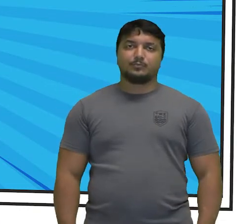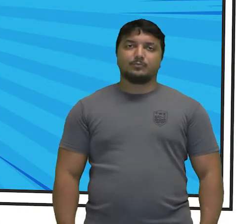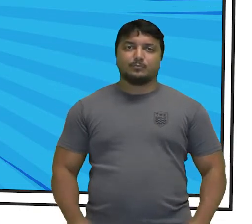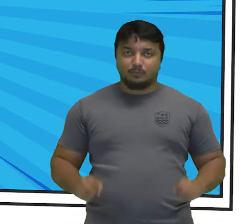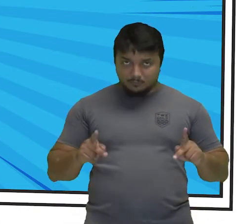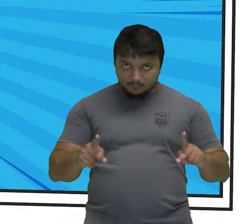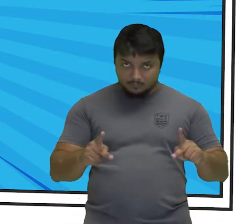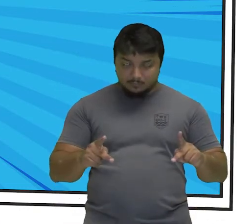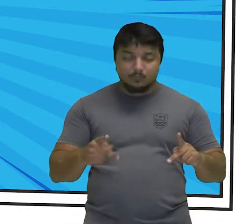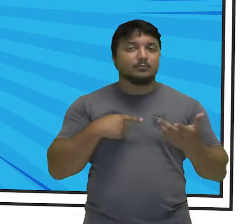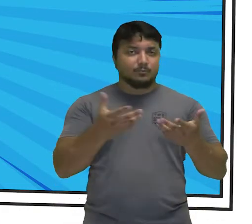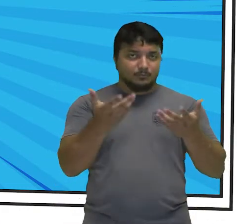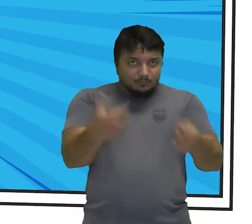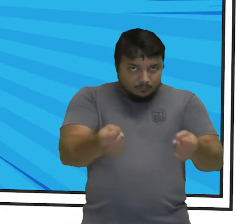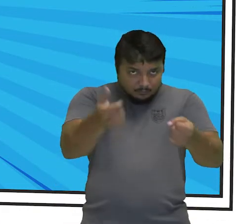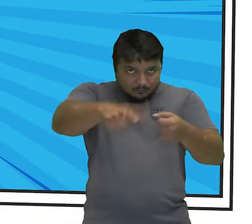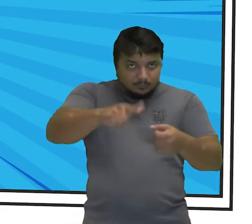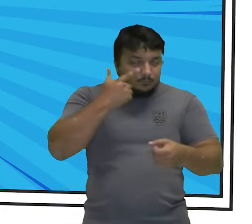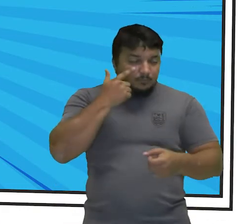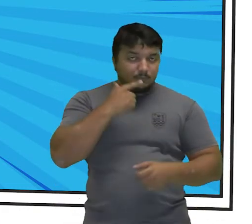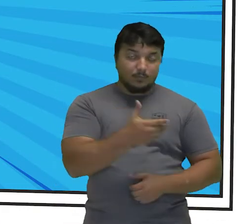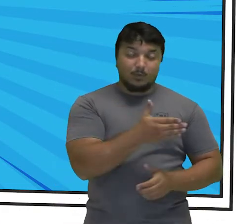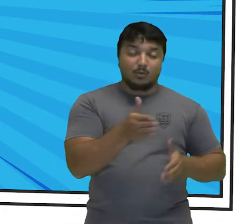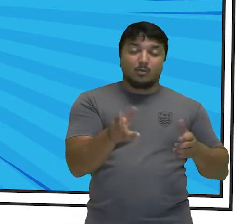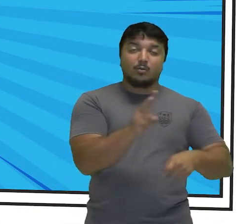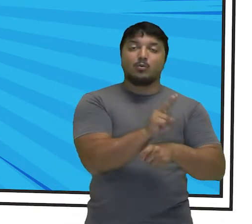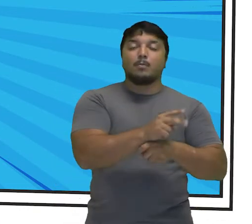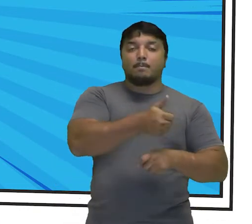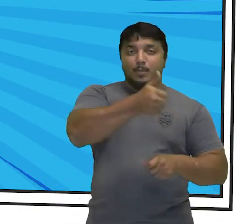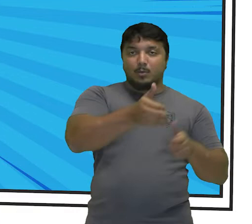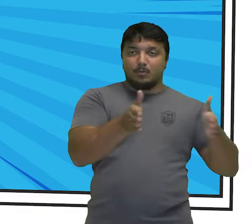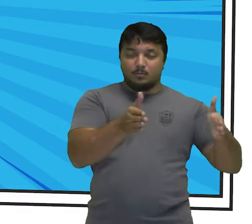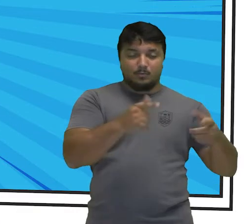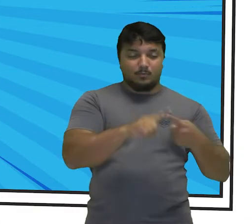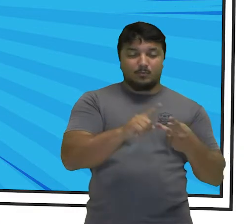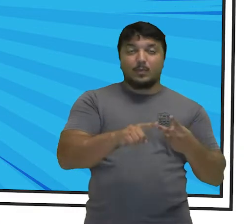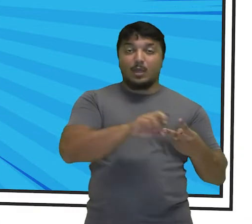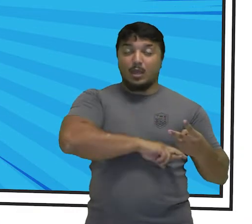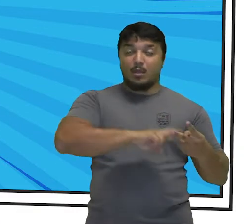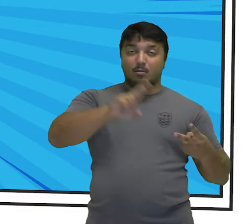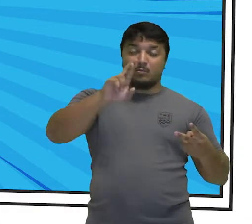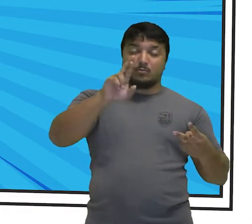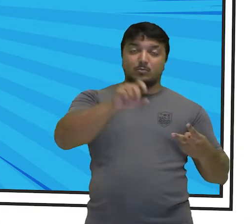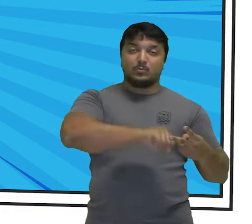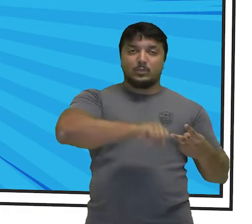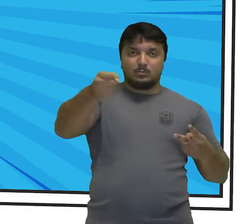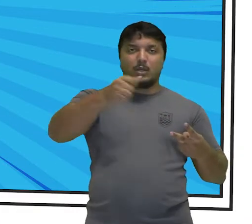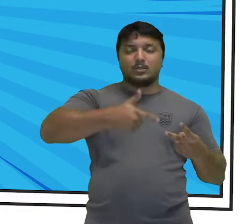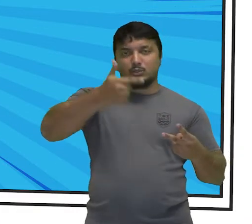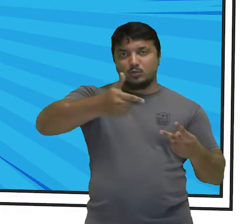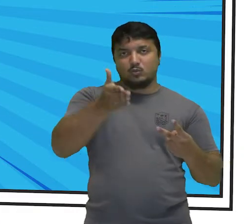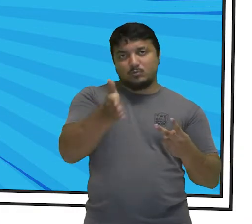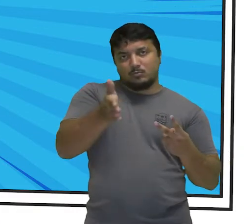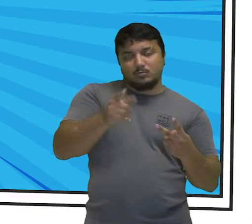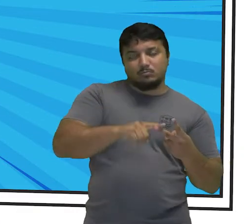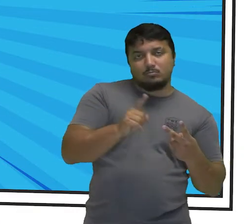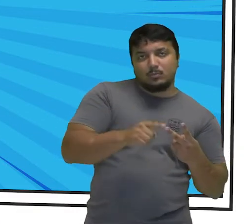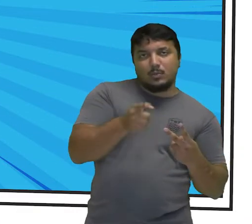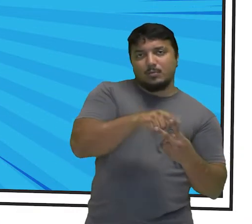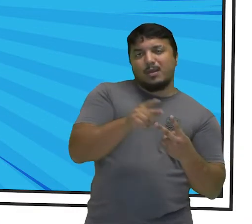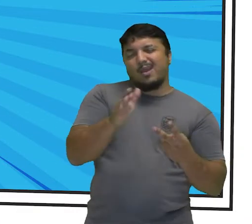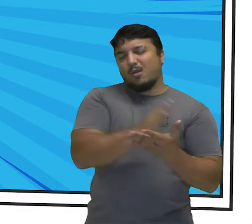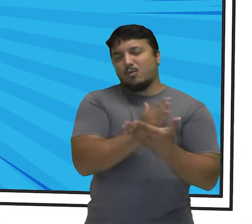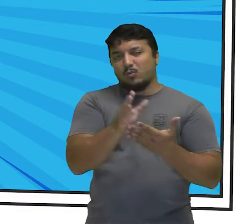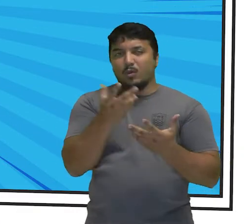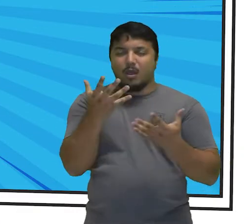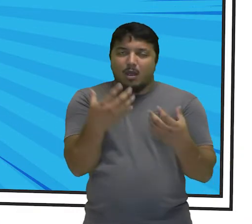Entenderam? Então vamos lá de novo. Governo provisório, primeira fase. República da Espada, segunda fase. Mas para alguns autores essas fases são juntas.